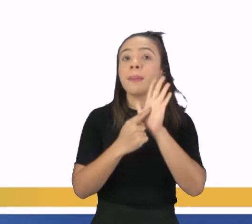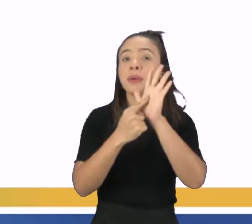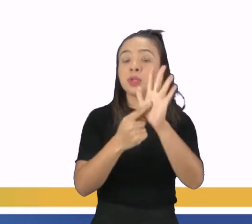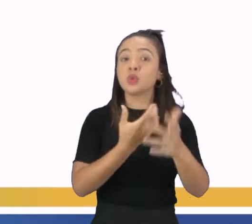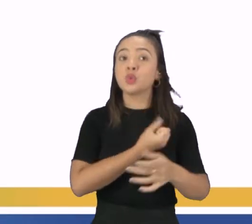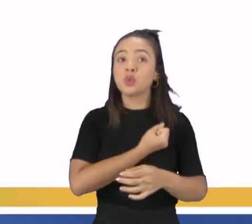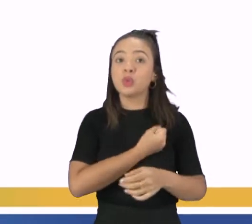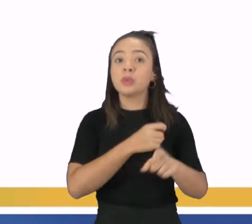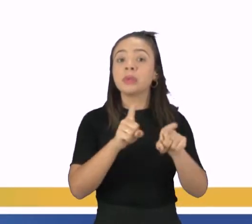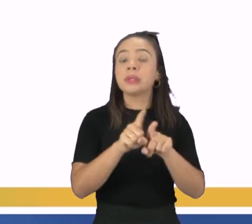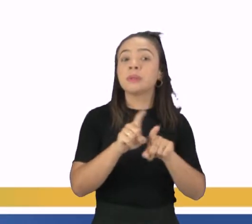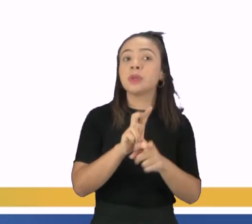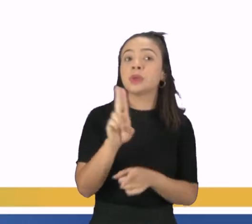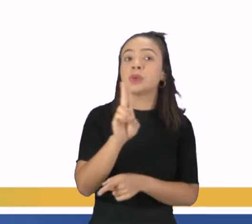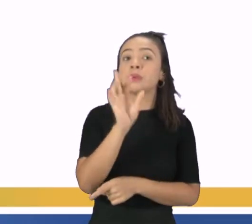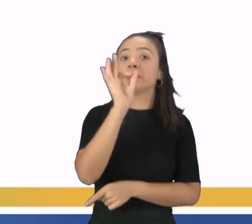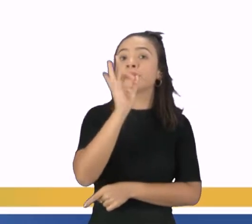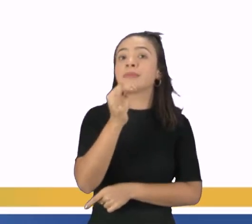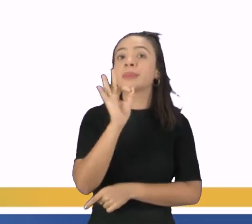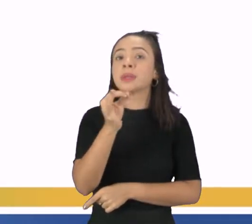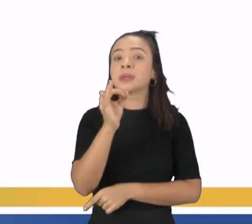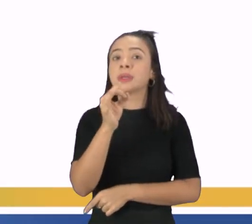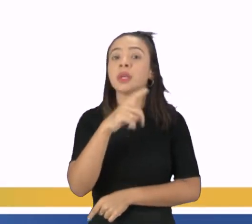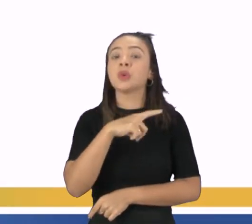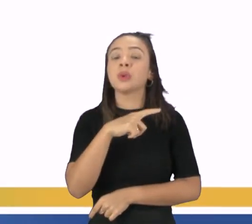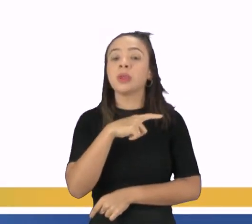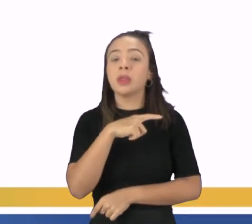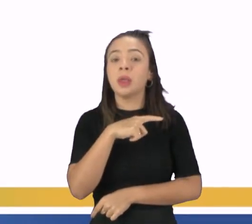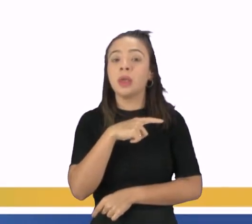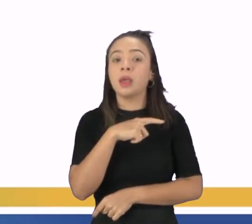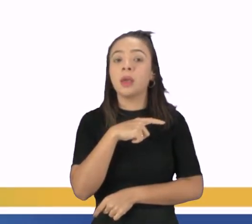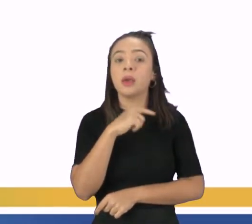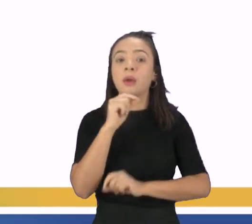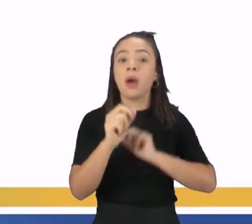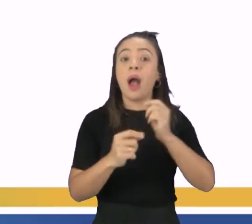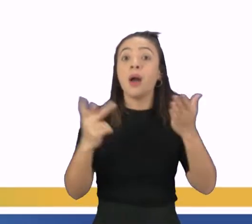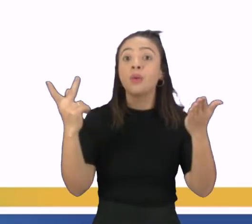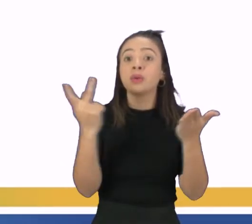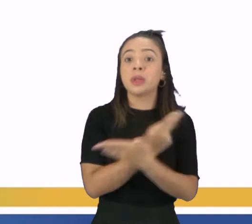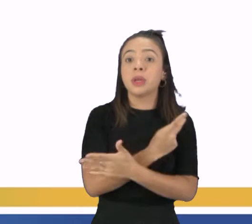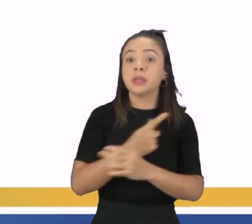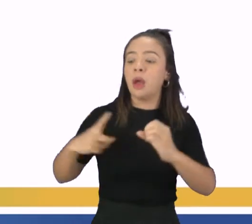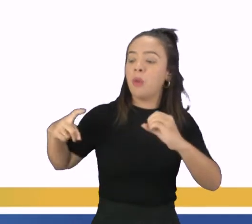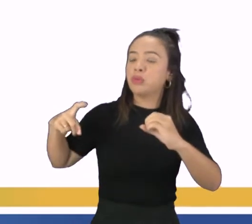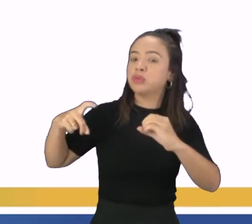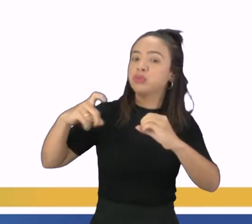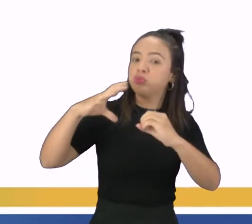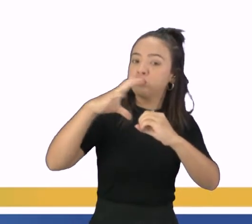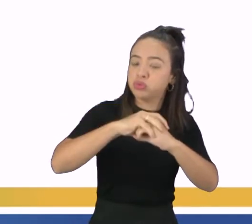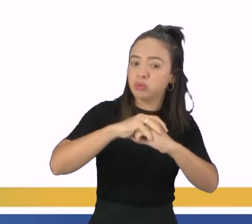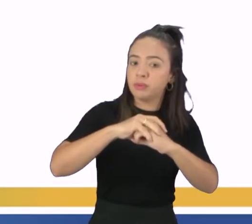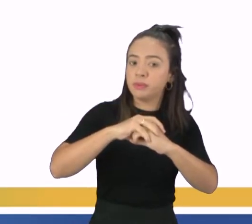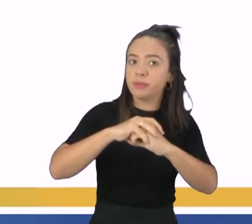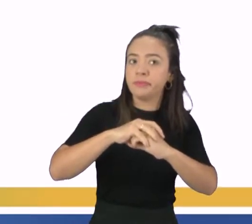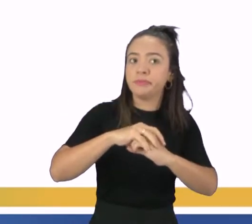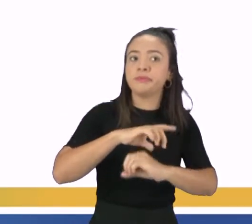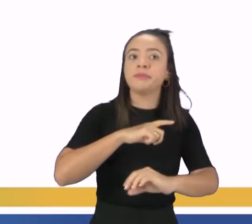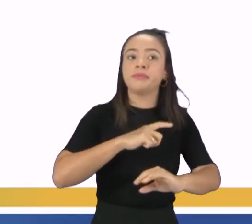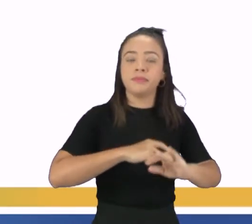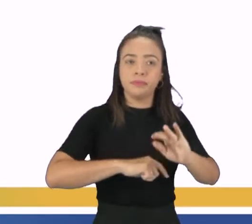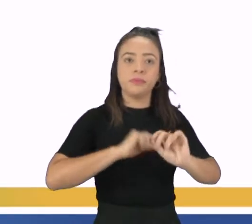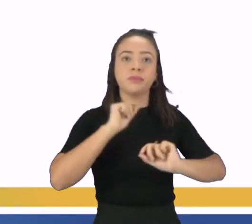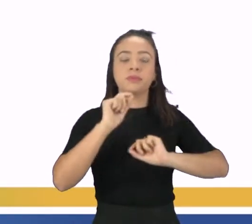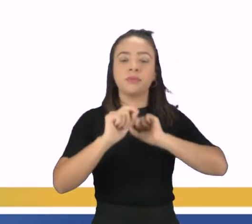o número e o nome correto da estrutura onde normalmente ocorre a fecundação, tá? E aí do lado você